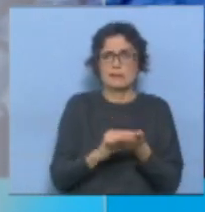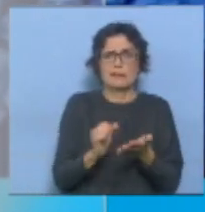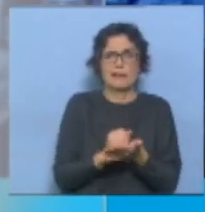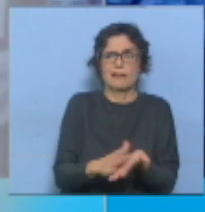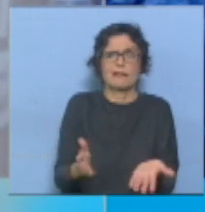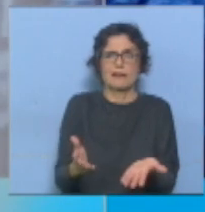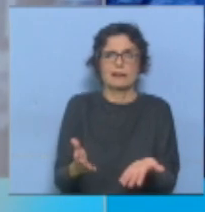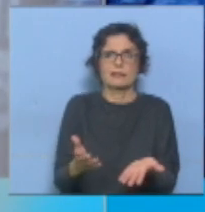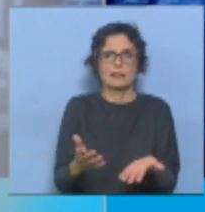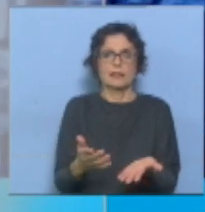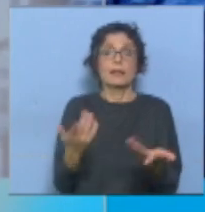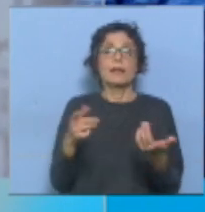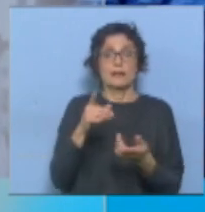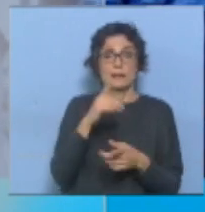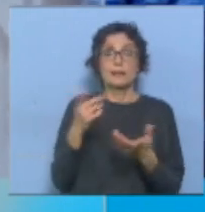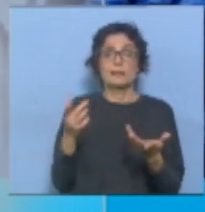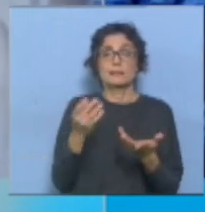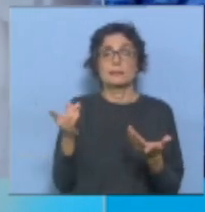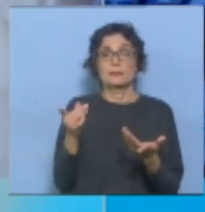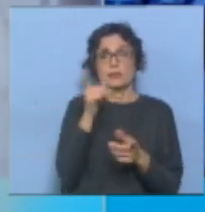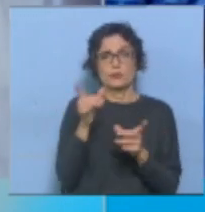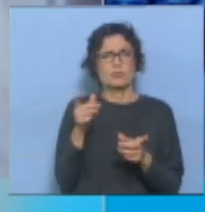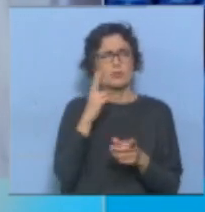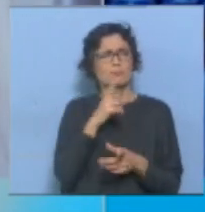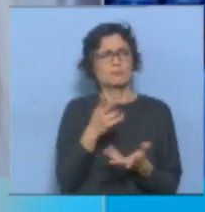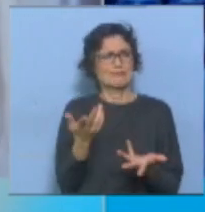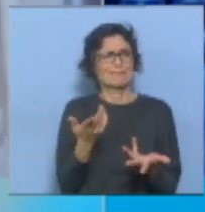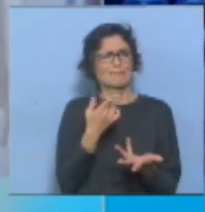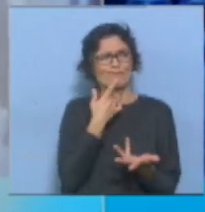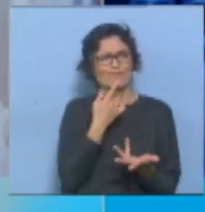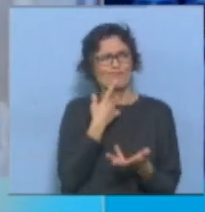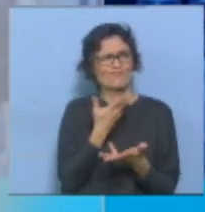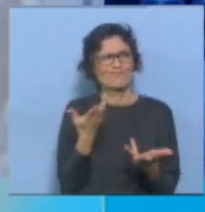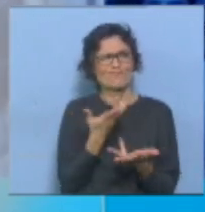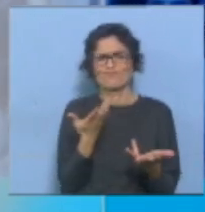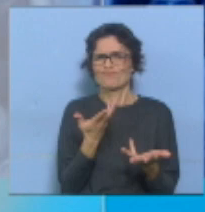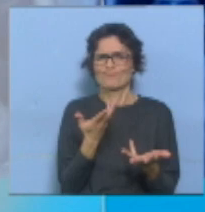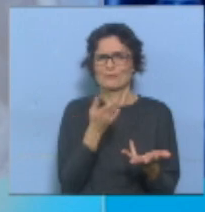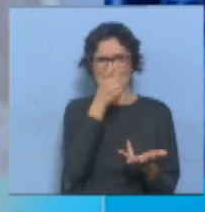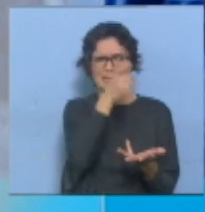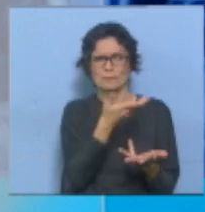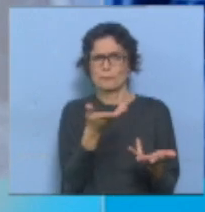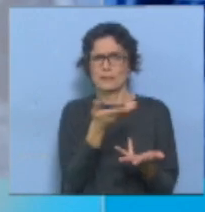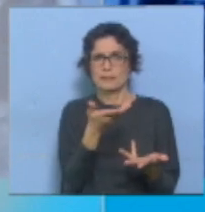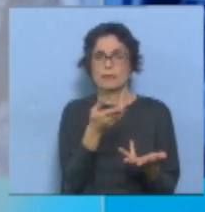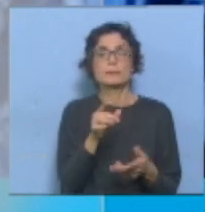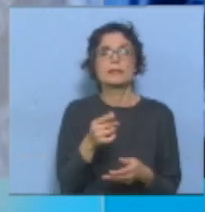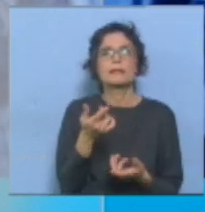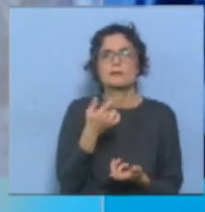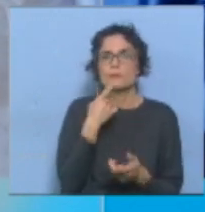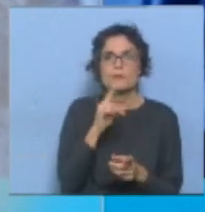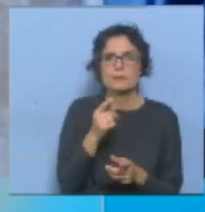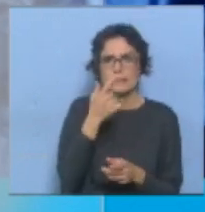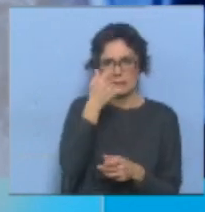mas o que é isto? O que é este Cristo? É algo que é incompreensível do ponto de vista humano, mas só mesmo